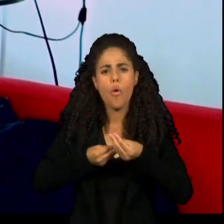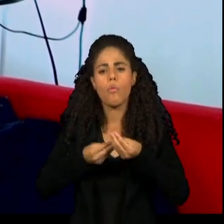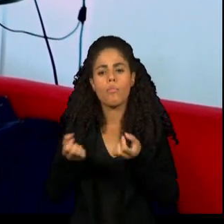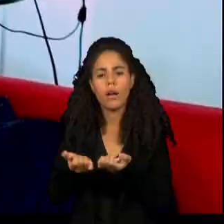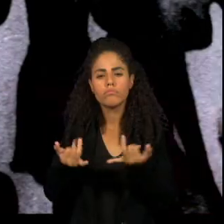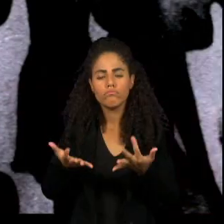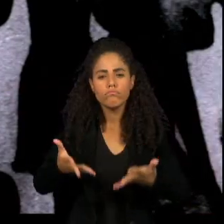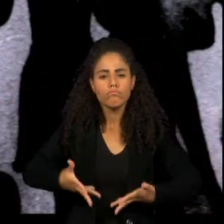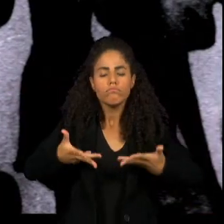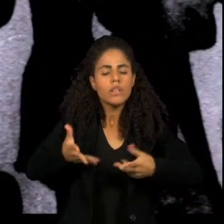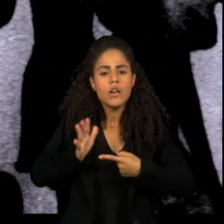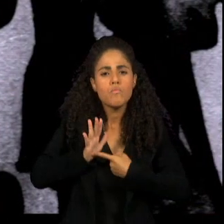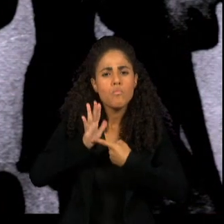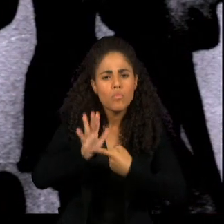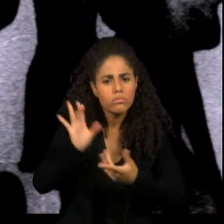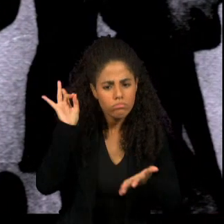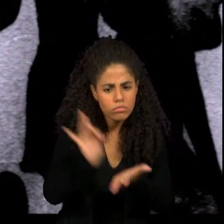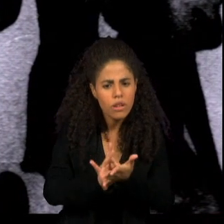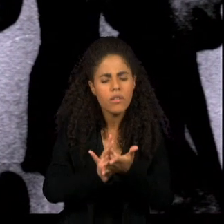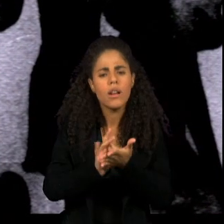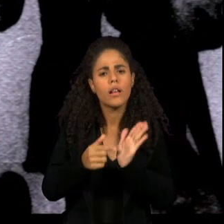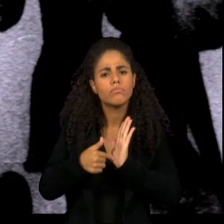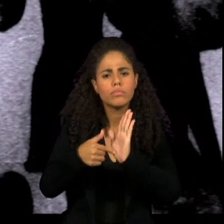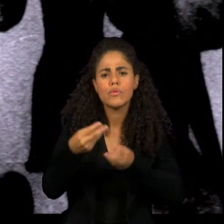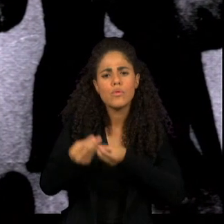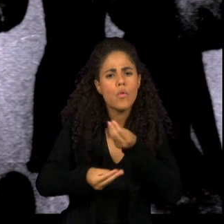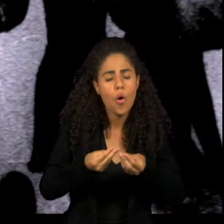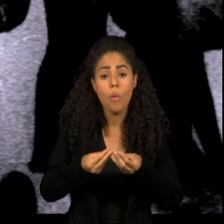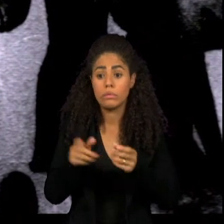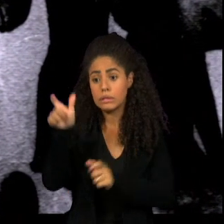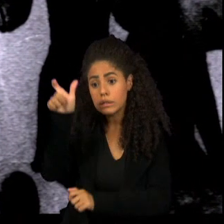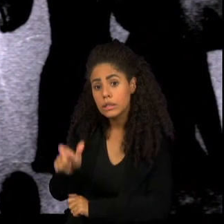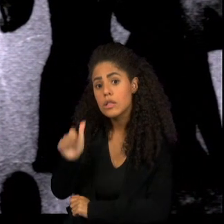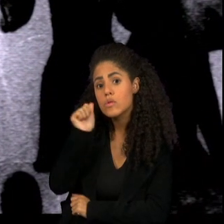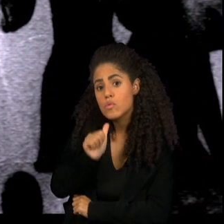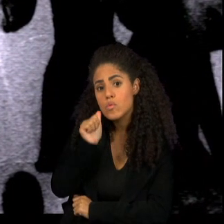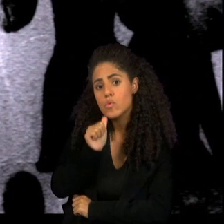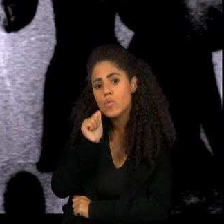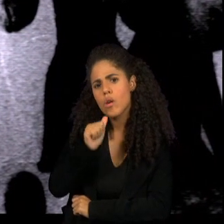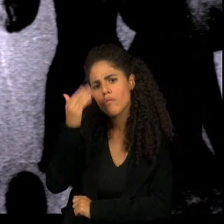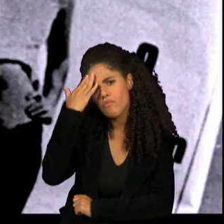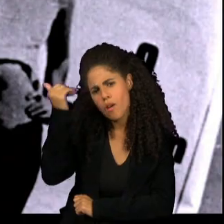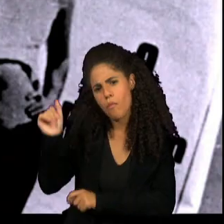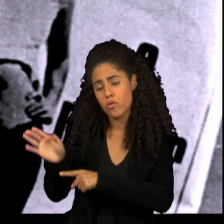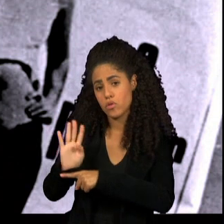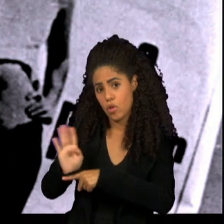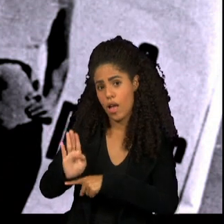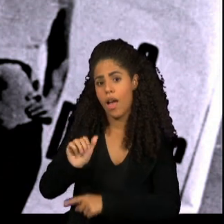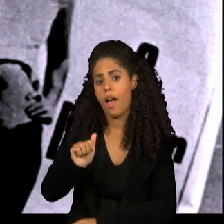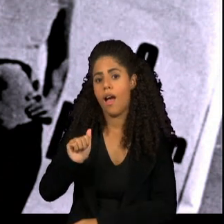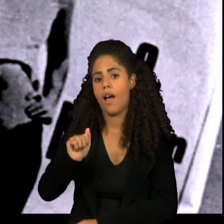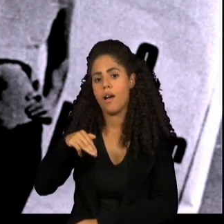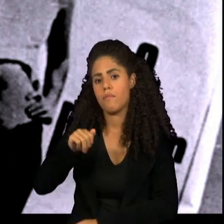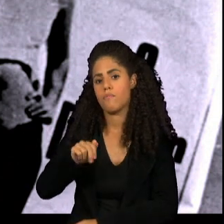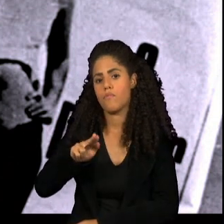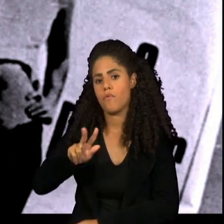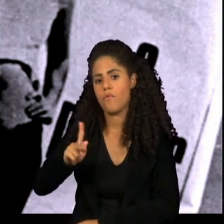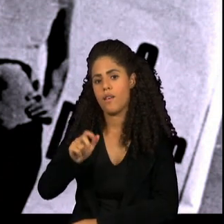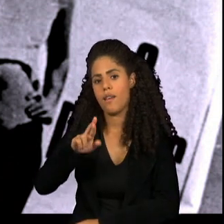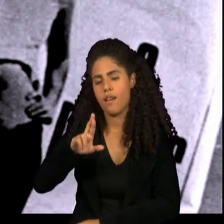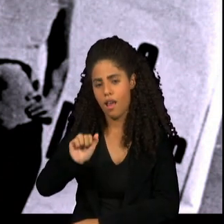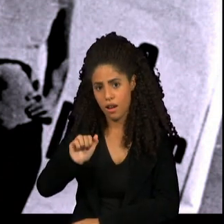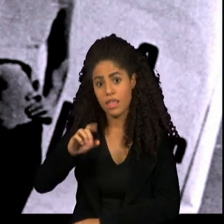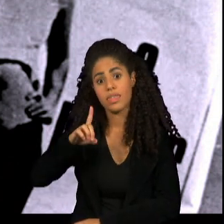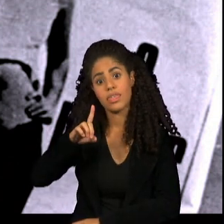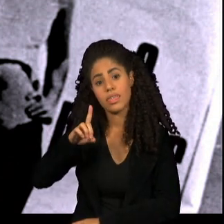expressionista. E logo depois A Mulher de Todos, que é uma